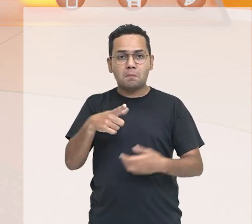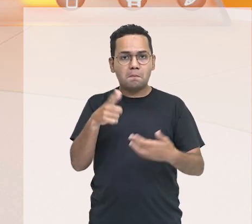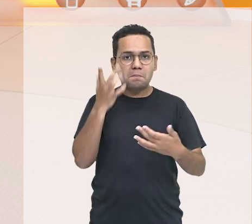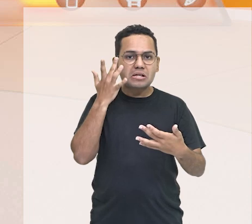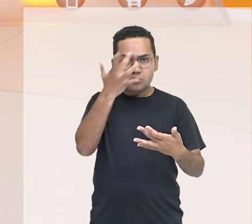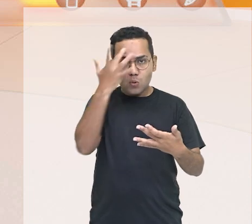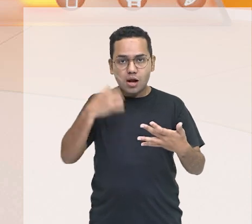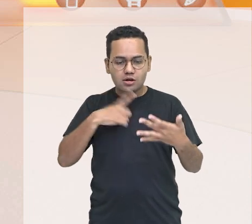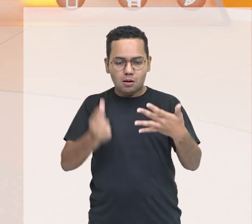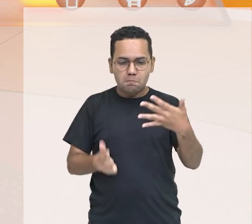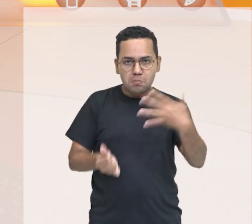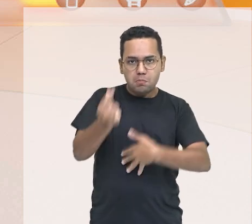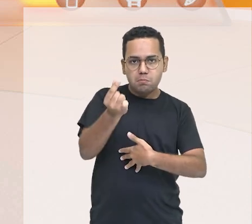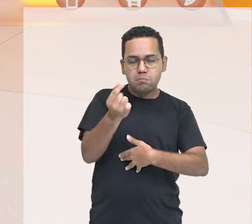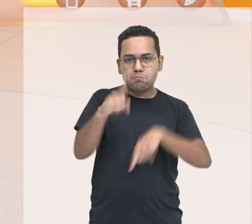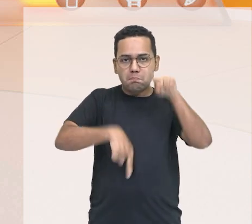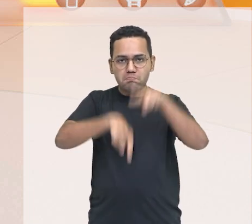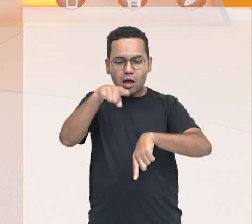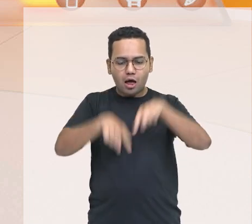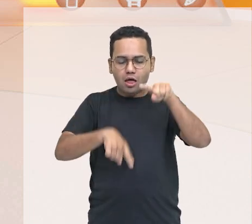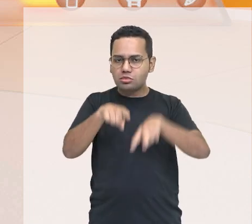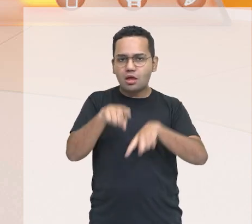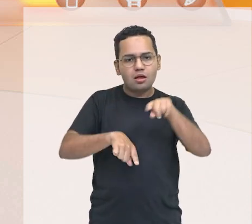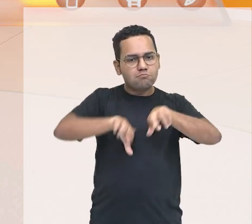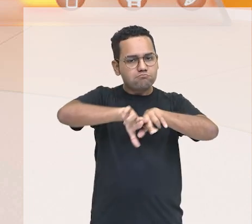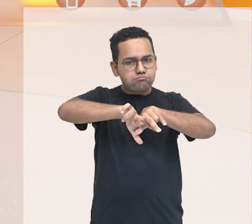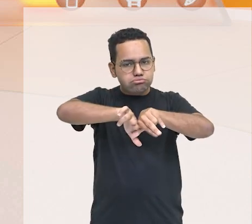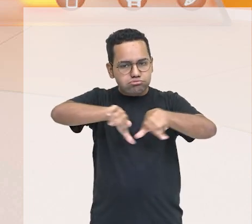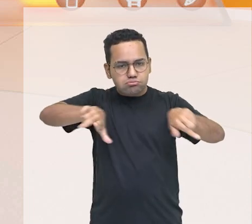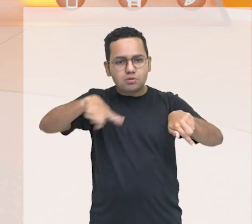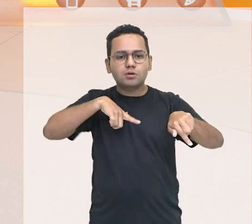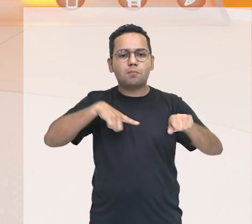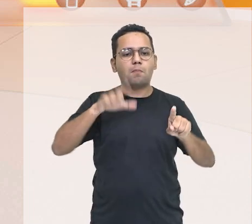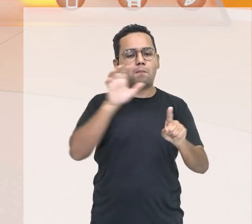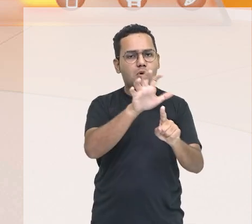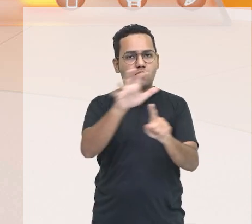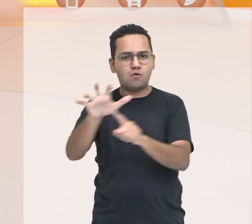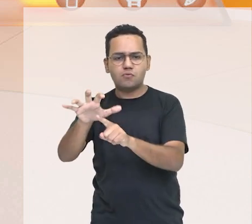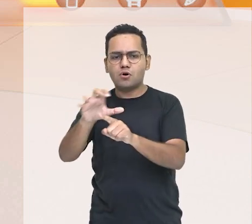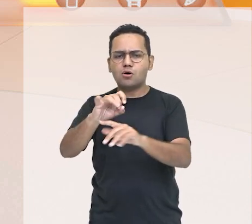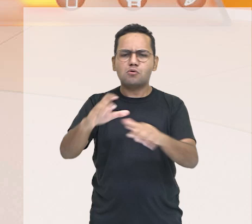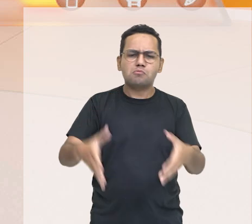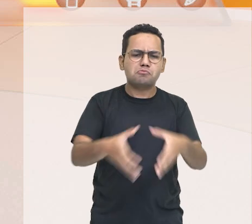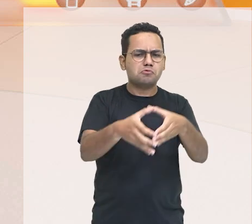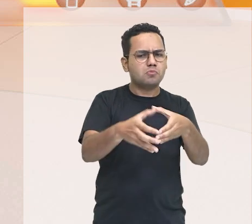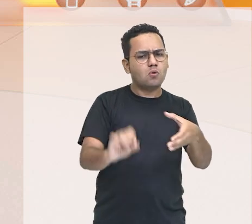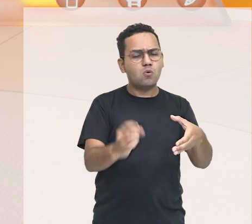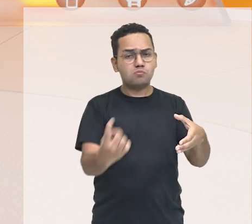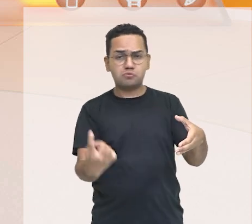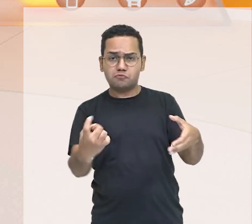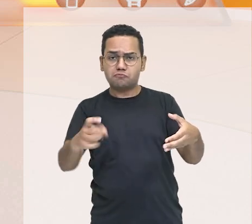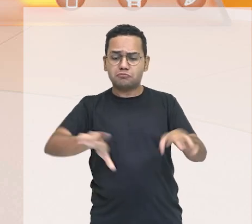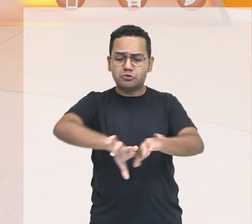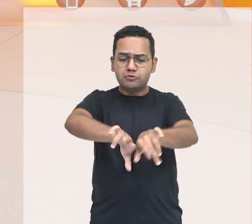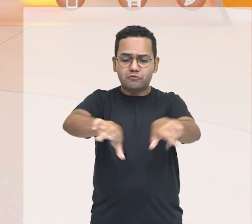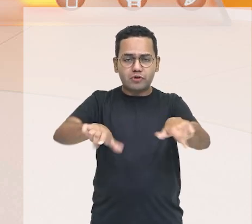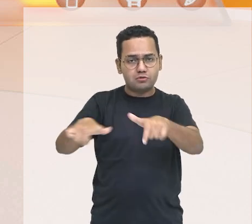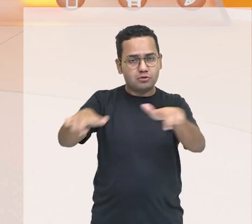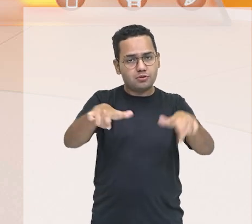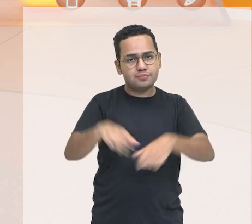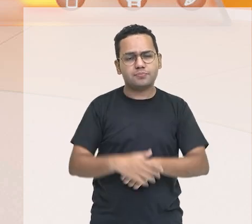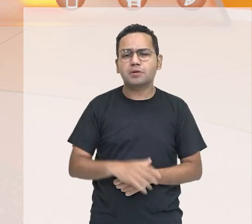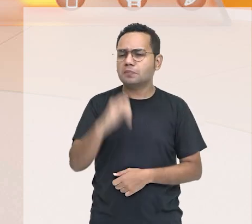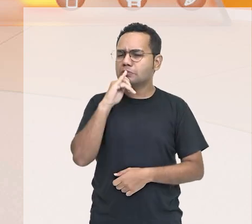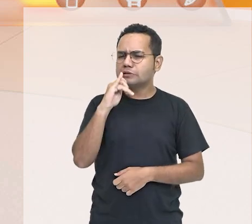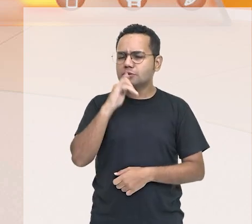a conduta de indivíduos, instituições e sociedades. Professor, você poderia dar um exemplo para nós? Claro, quando,